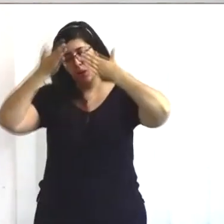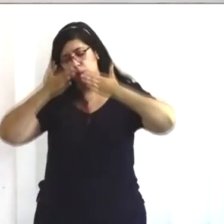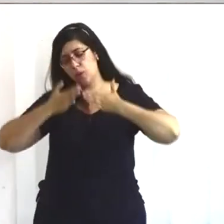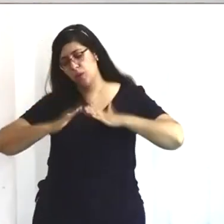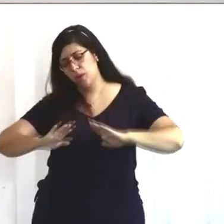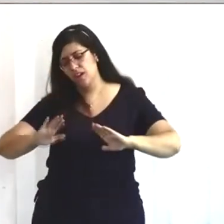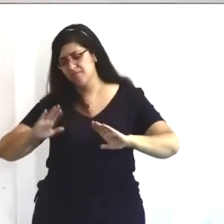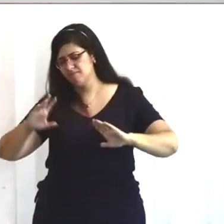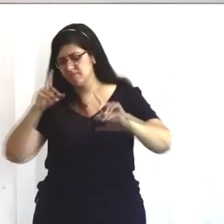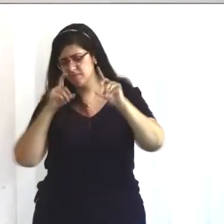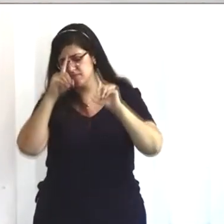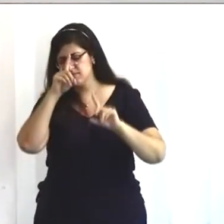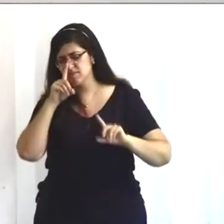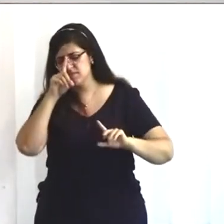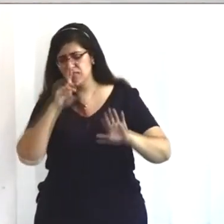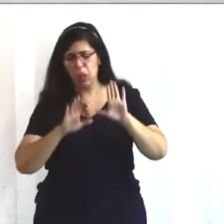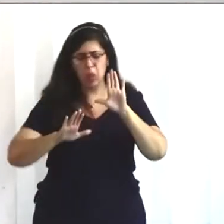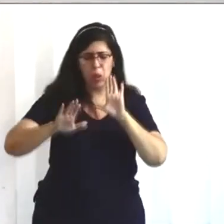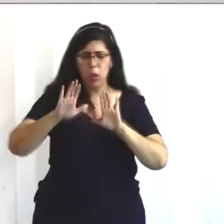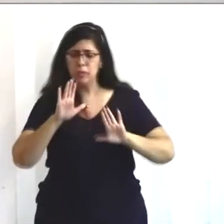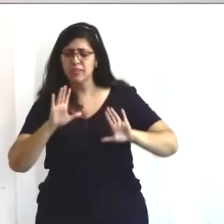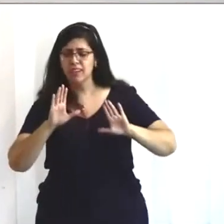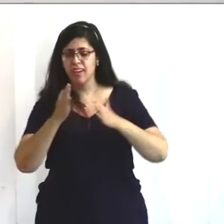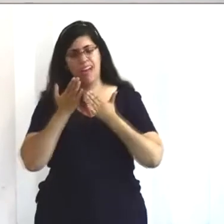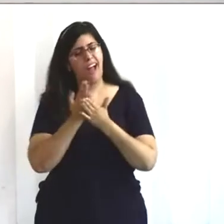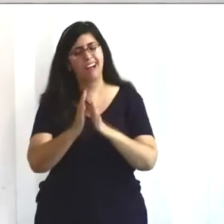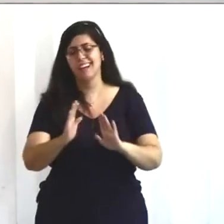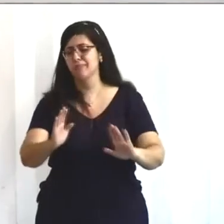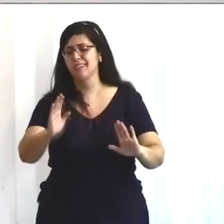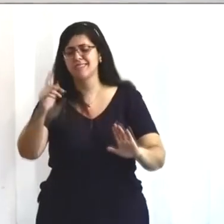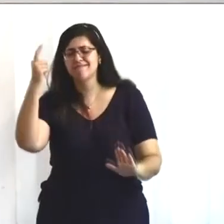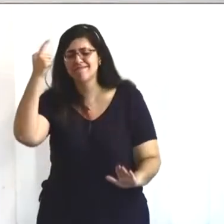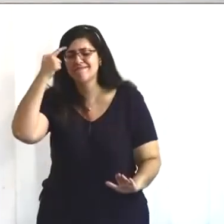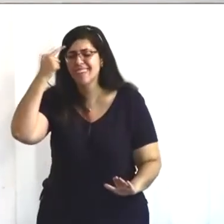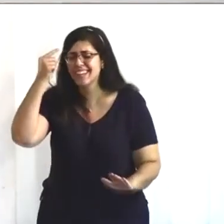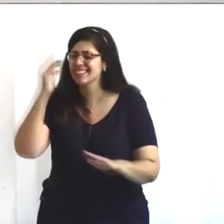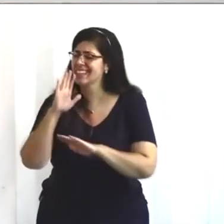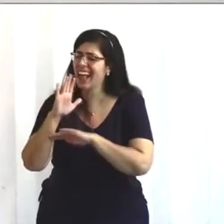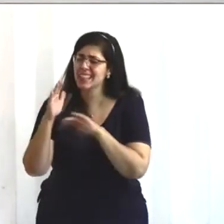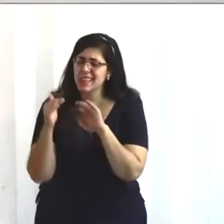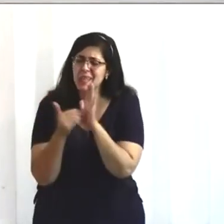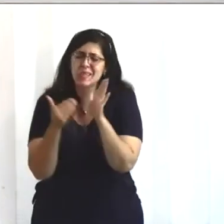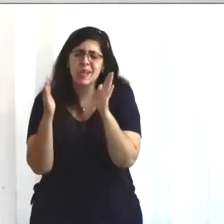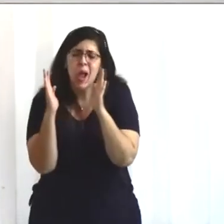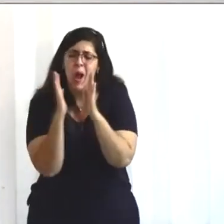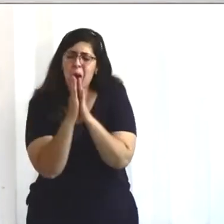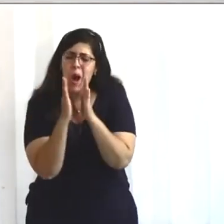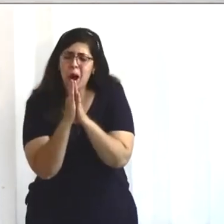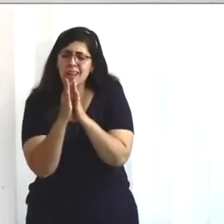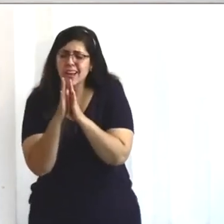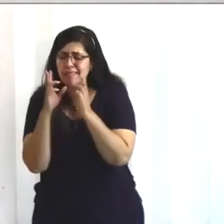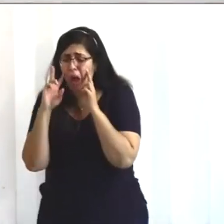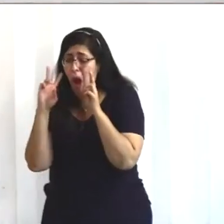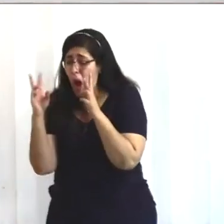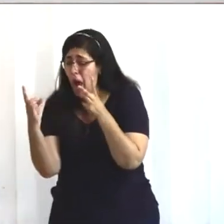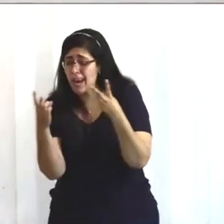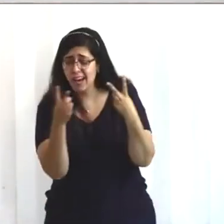nenhum deles. Por isso, meus queridos irmãos, o crente em Jesus, aquele que já tem um